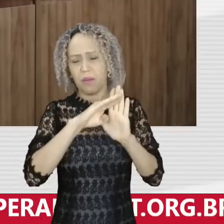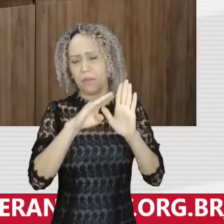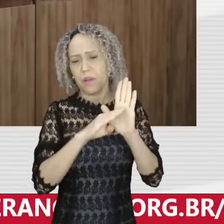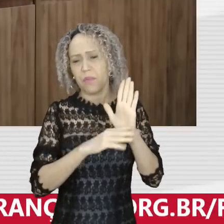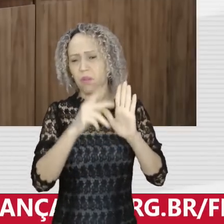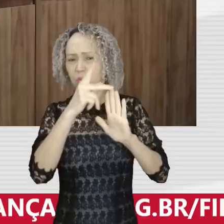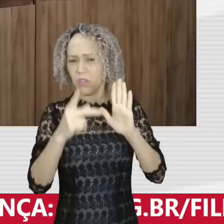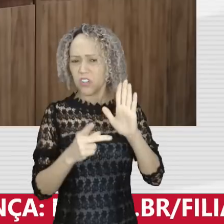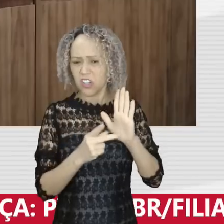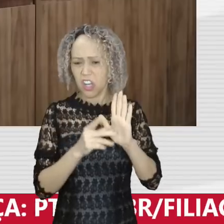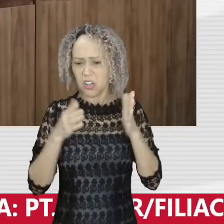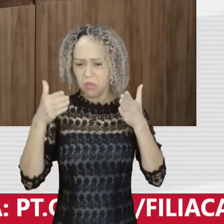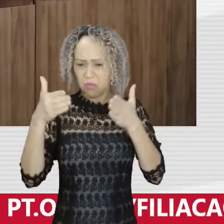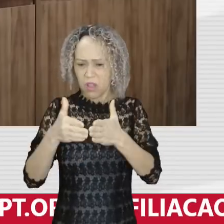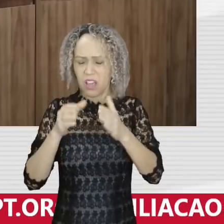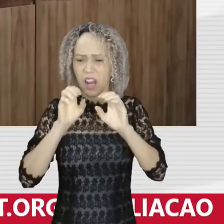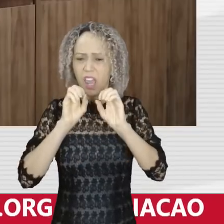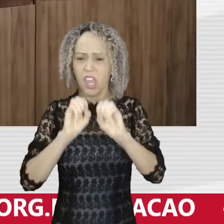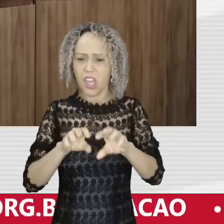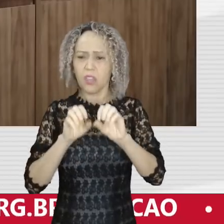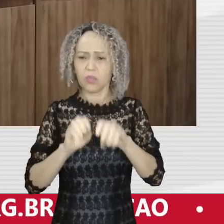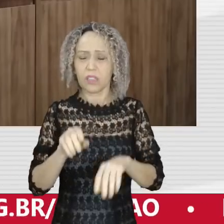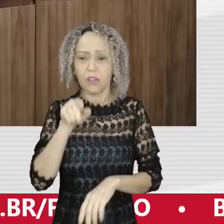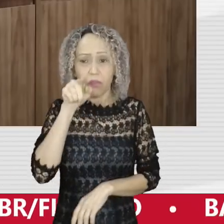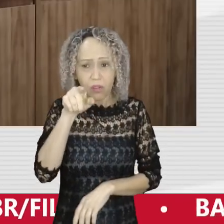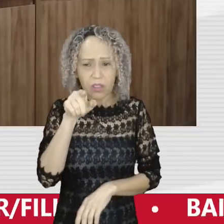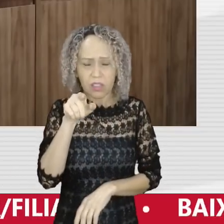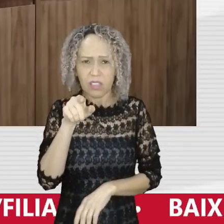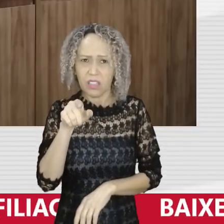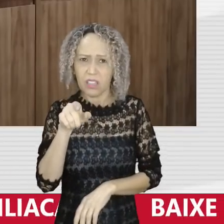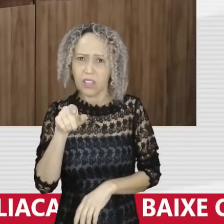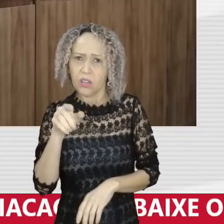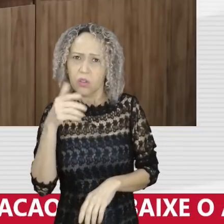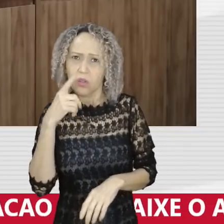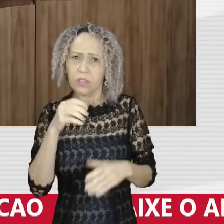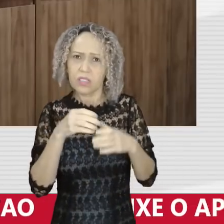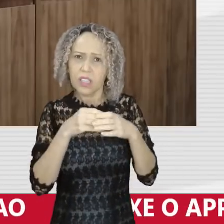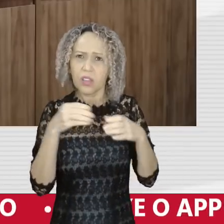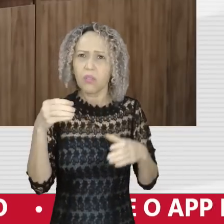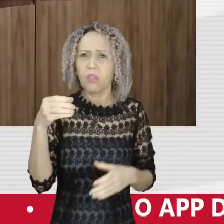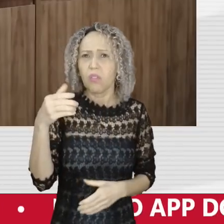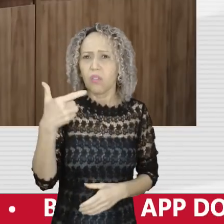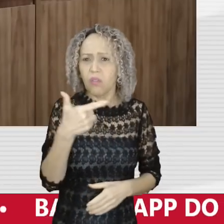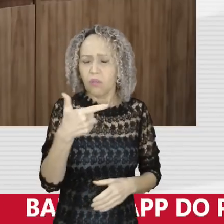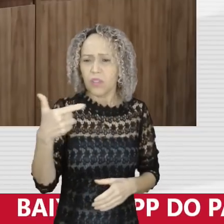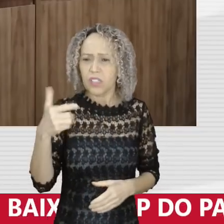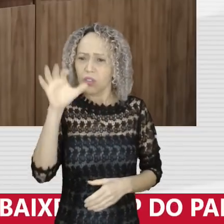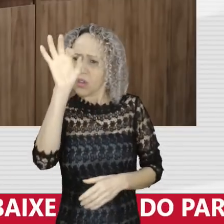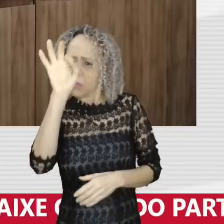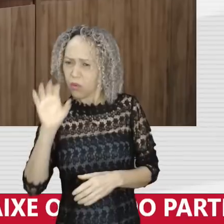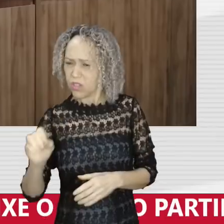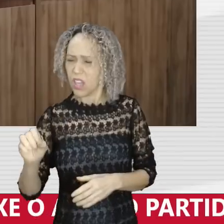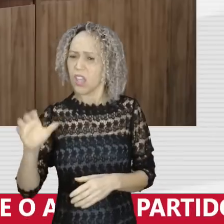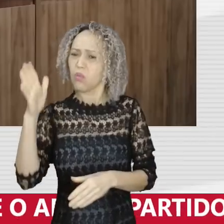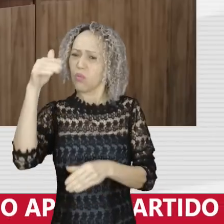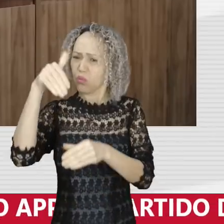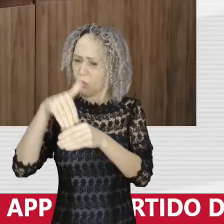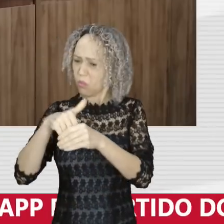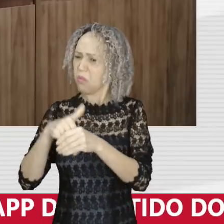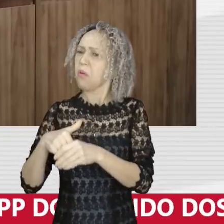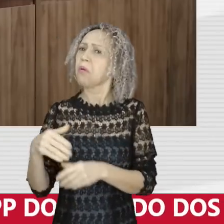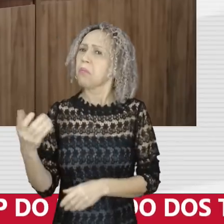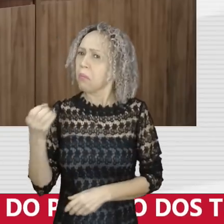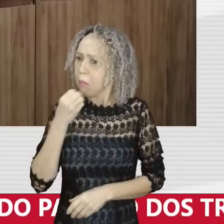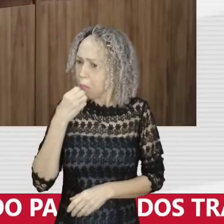foram bem acolhidas. Você teve 22% dos votos, o que é um bom desempenho para quem nunca tinha sido